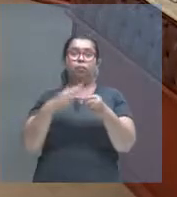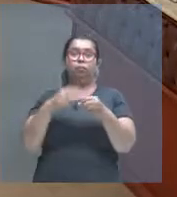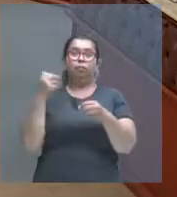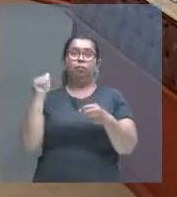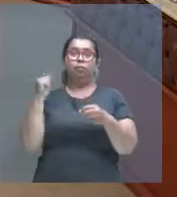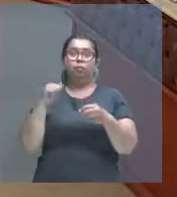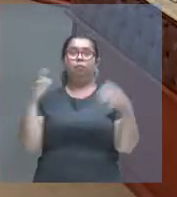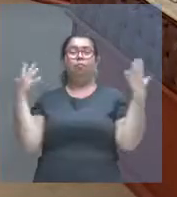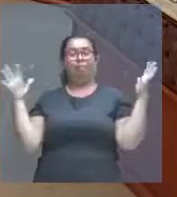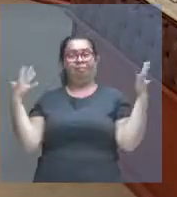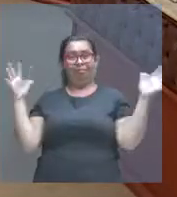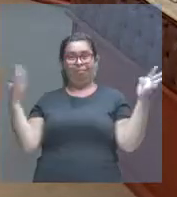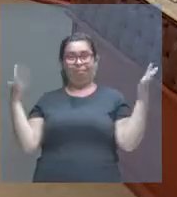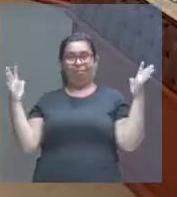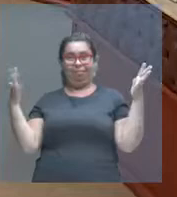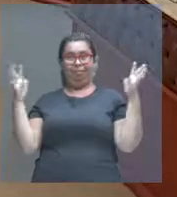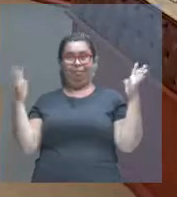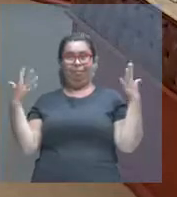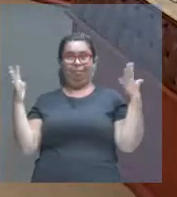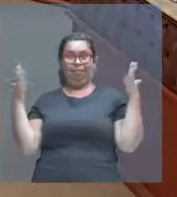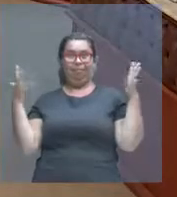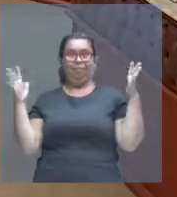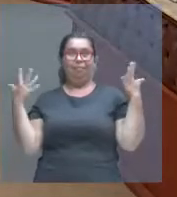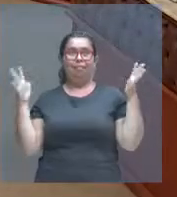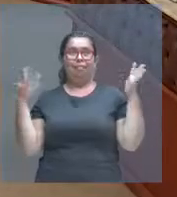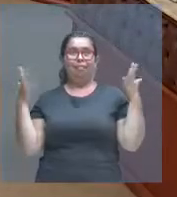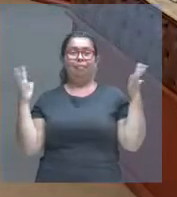A salva de palmas, por favor.